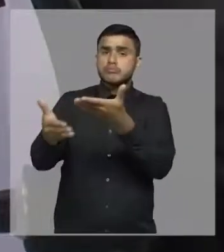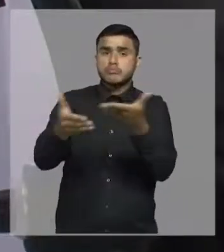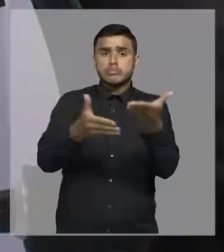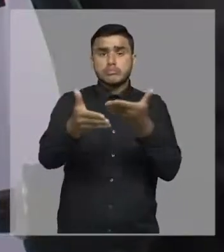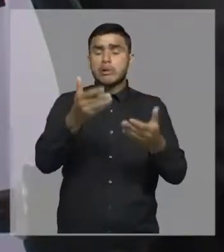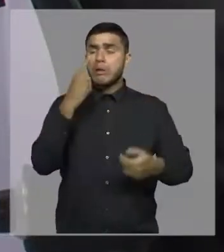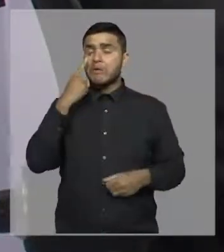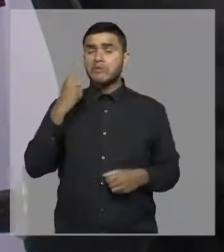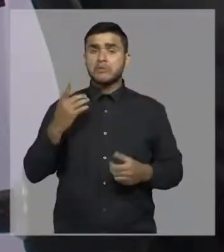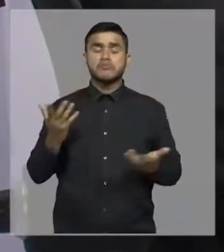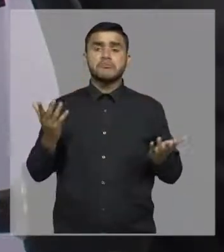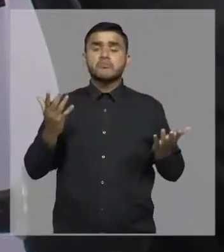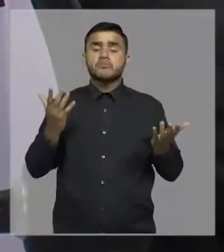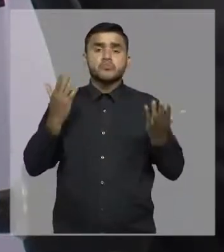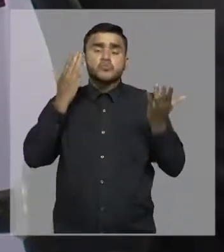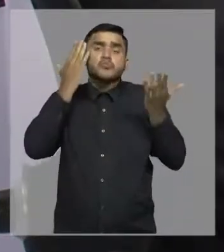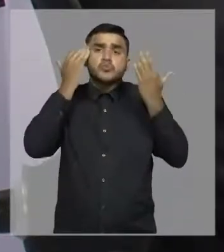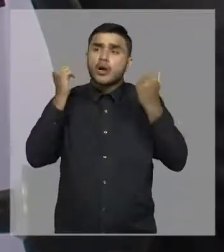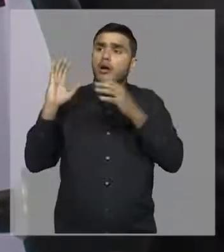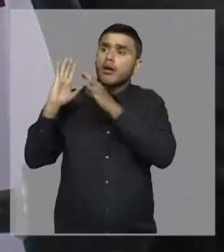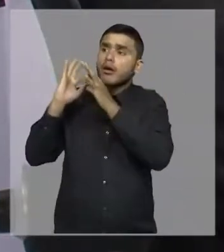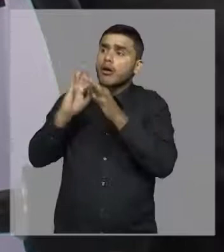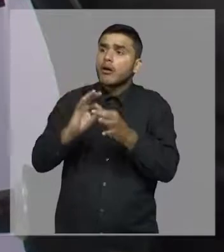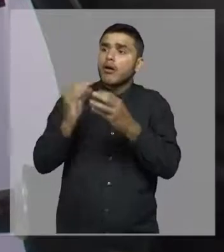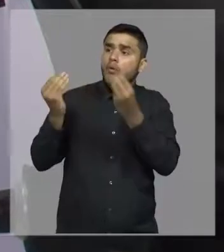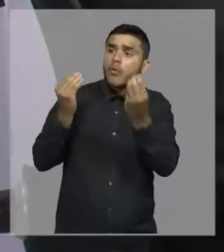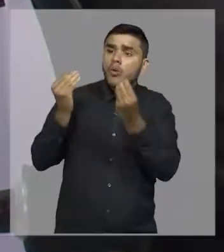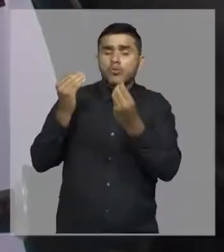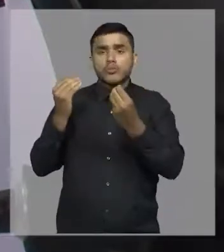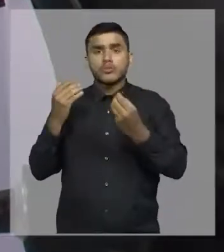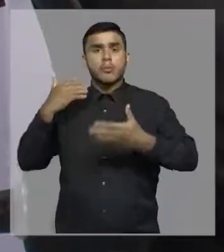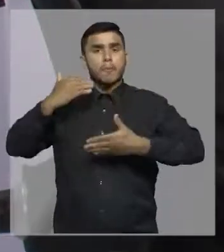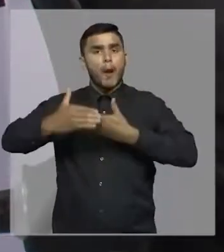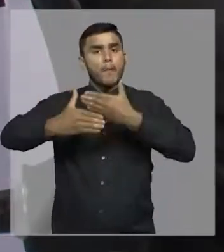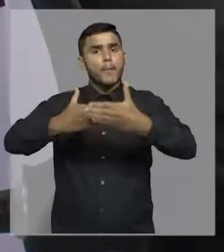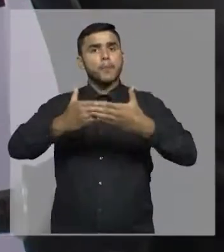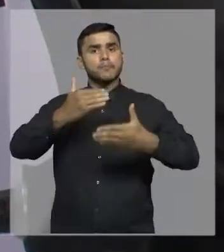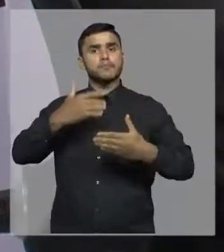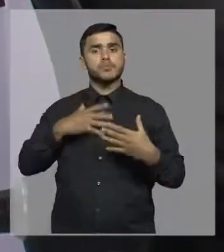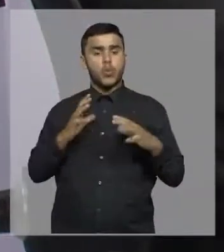a gente não tem nenhuma coerência. Até para você se construir enquanto oposição,